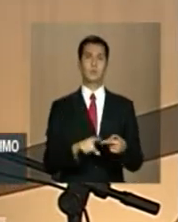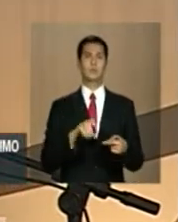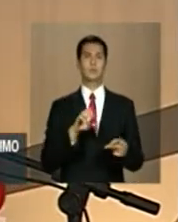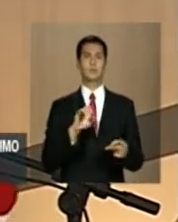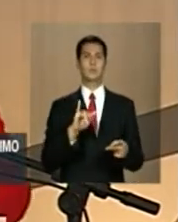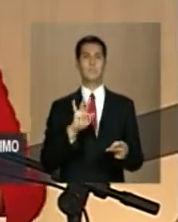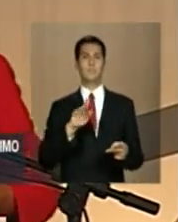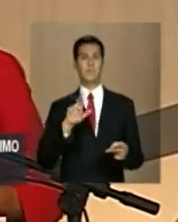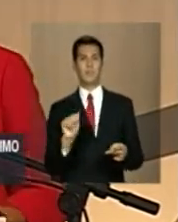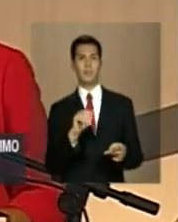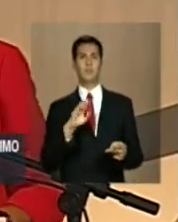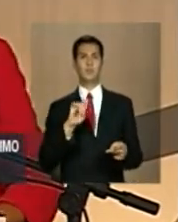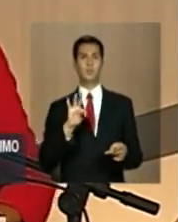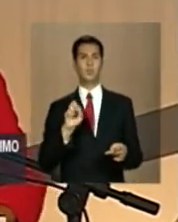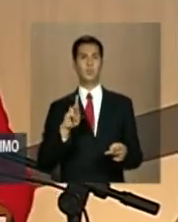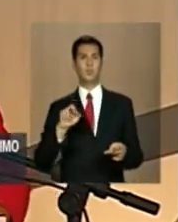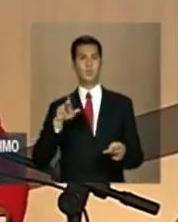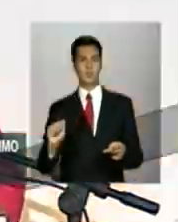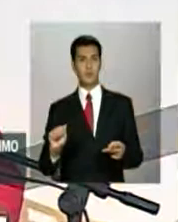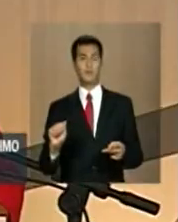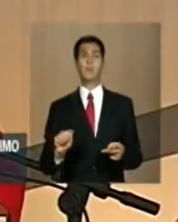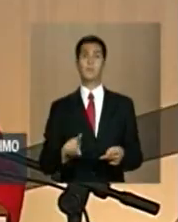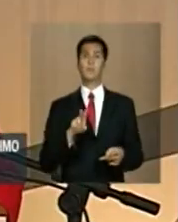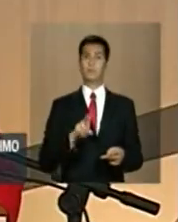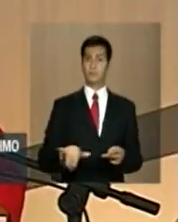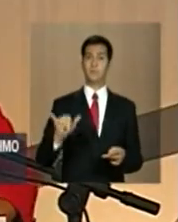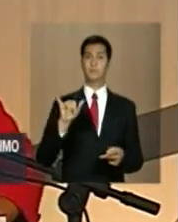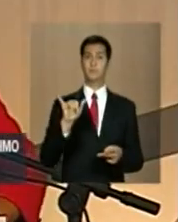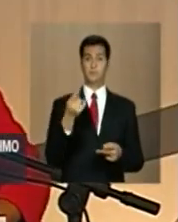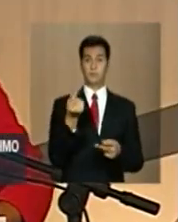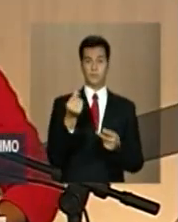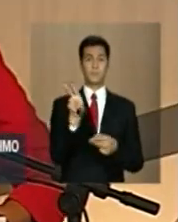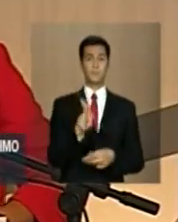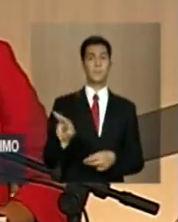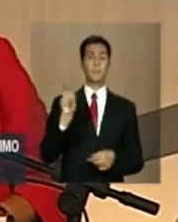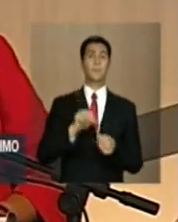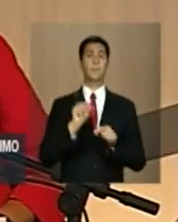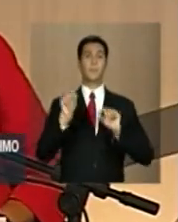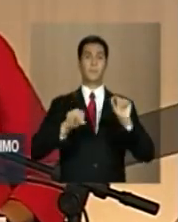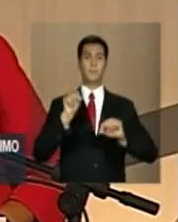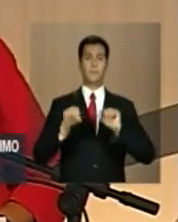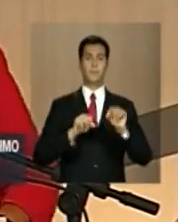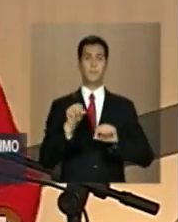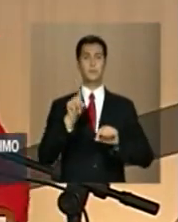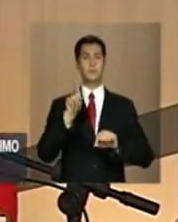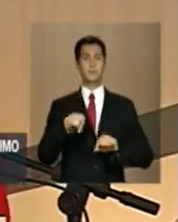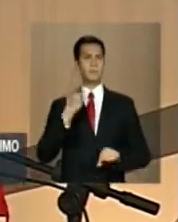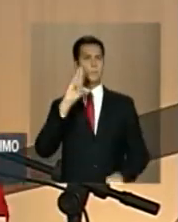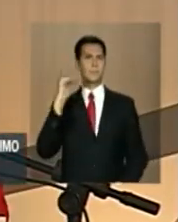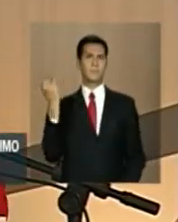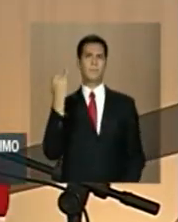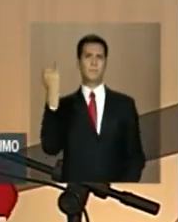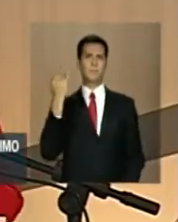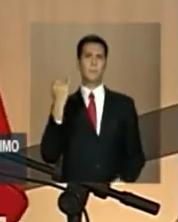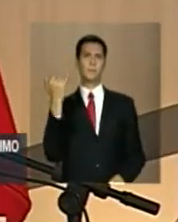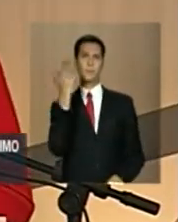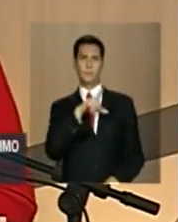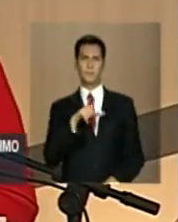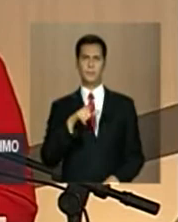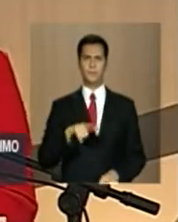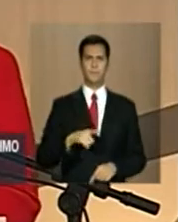infraestrutura, enfim, vou usar esse dinheiro de uma forma fundamental, gerando emprego